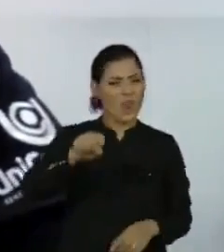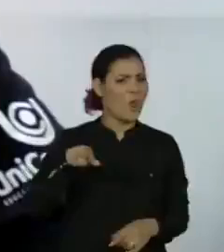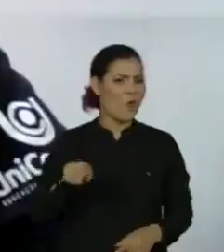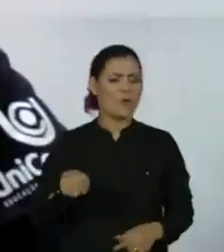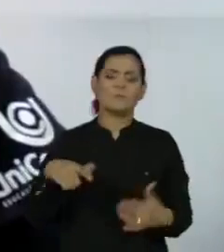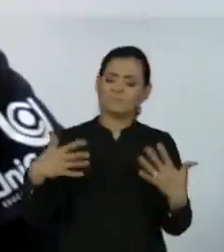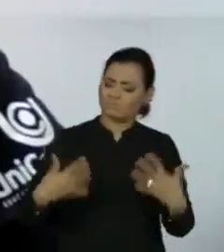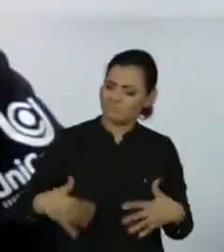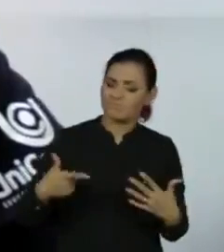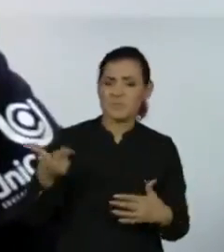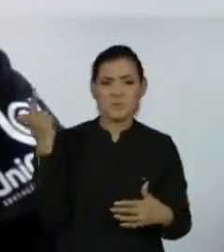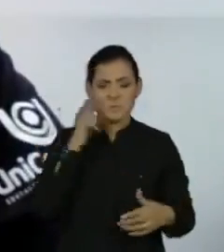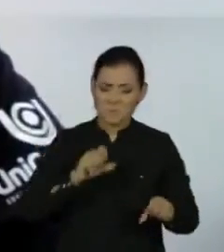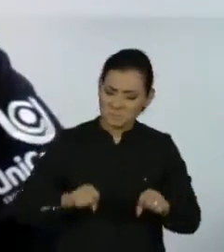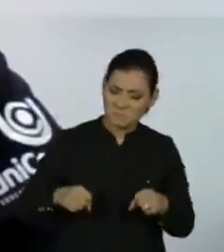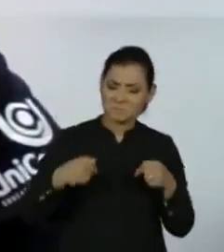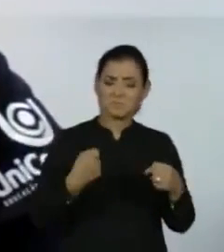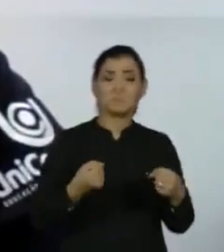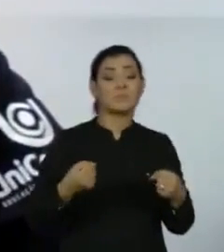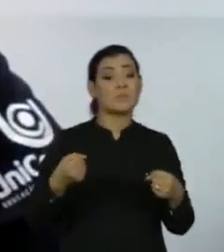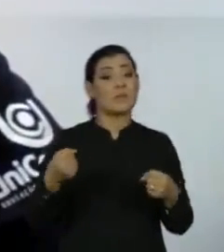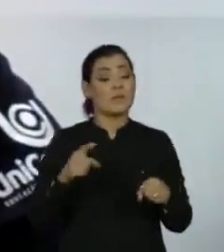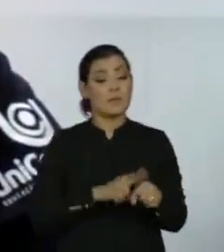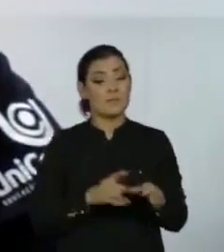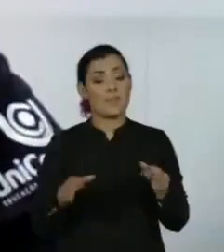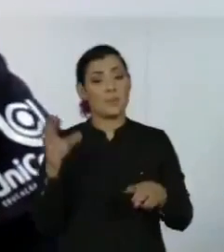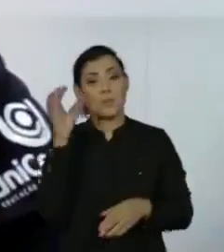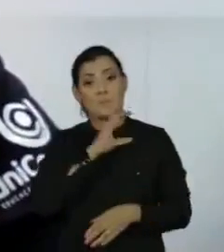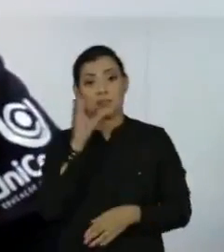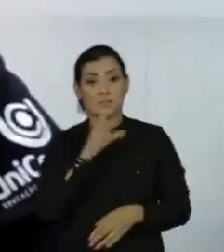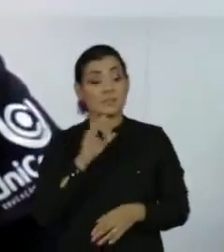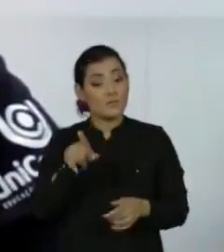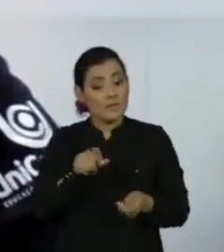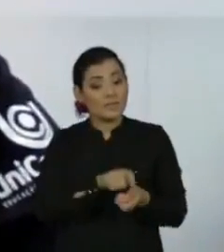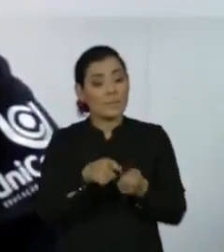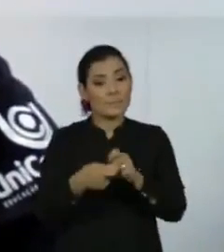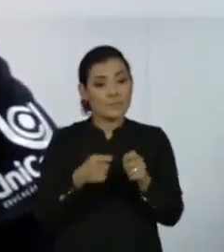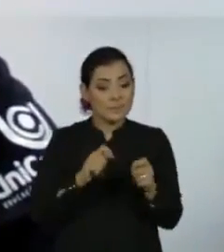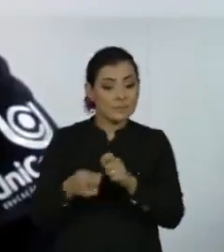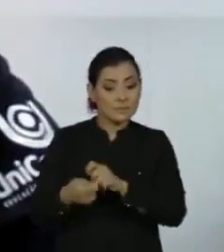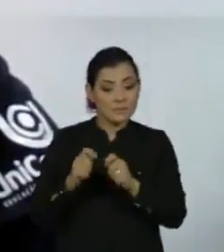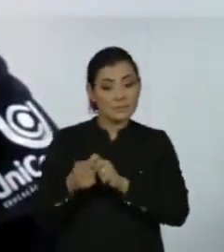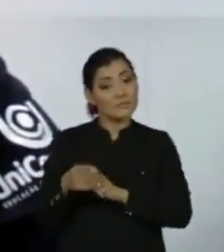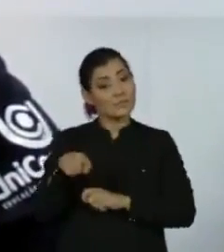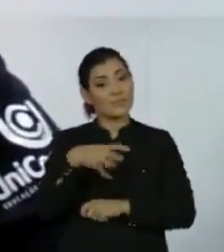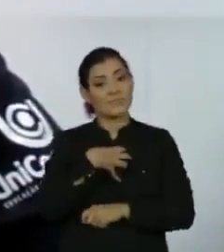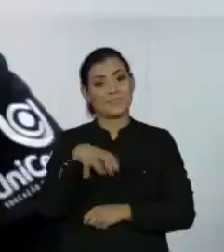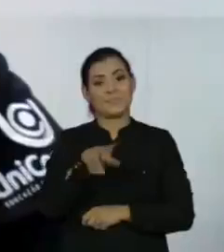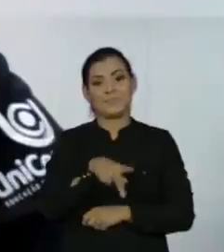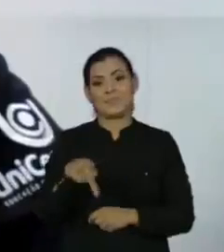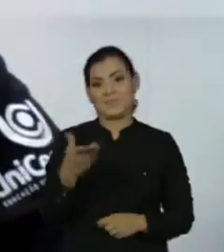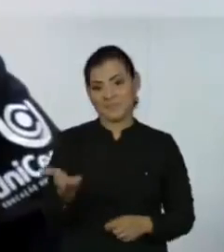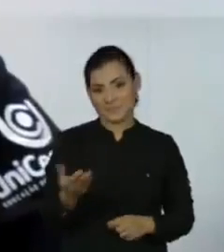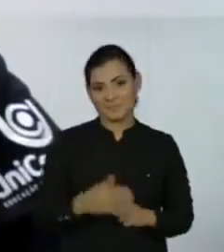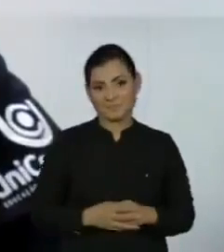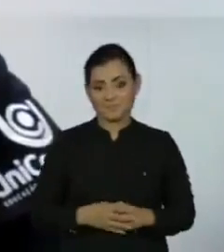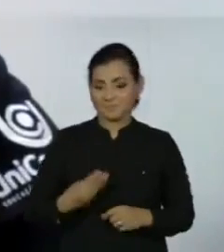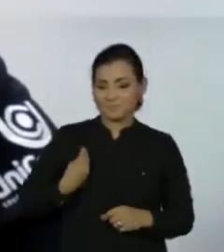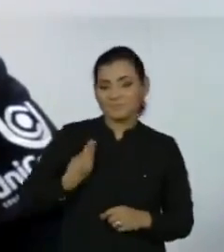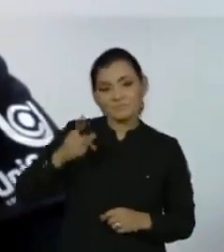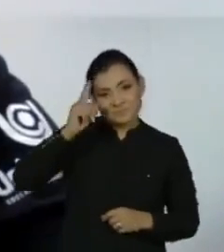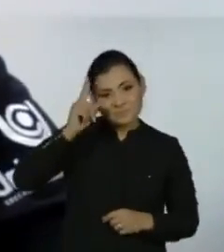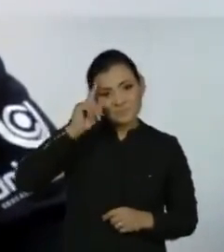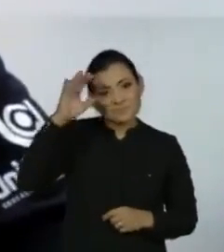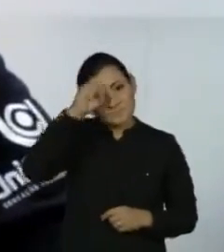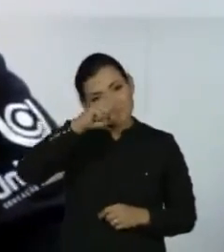ele enfrenta uma realidade emergencial e vai se adaptando. Esse é o professor. Ele vive